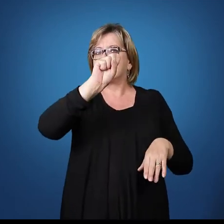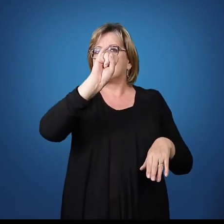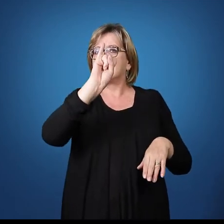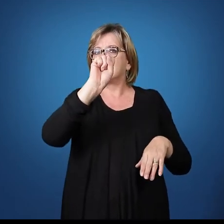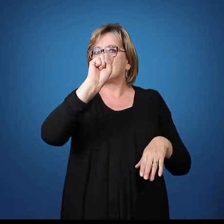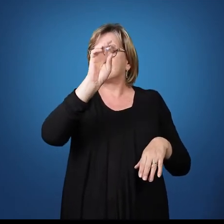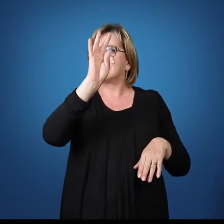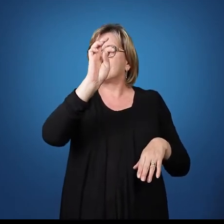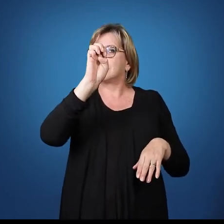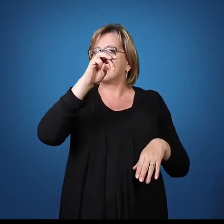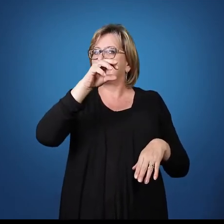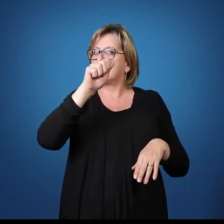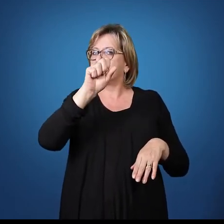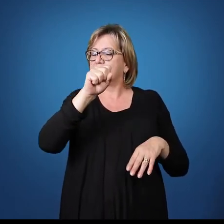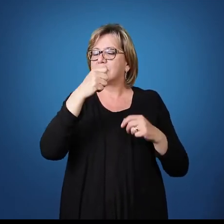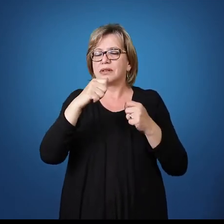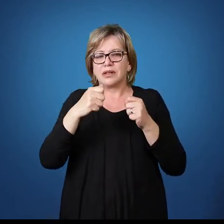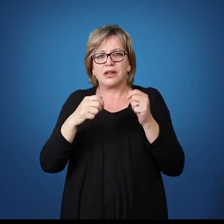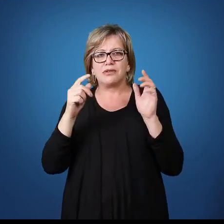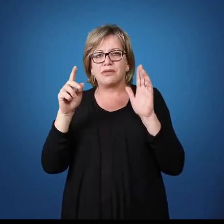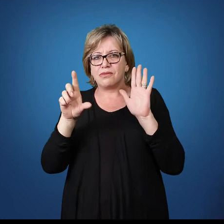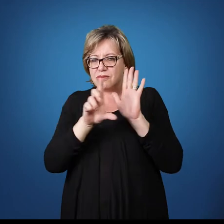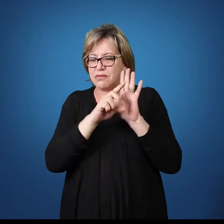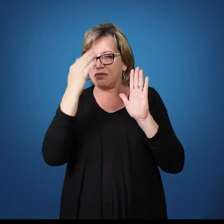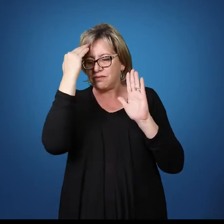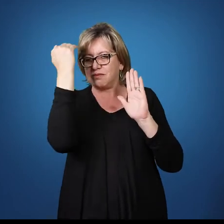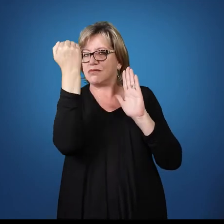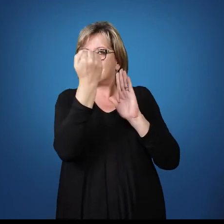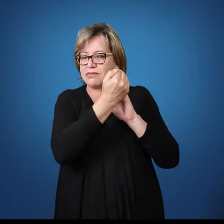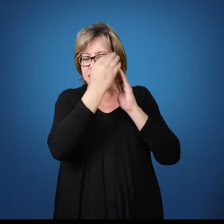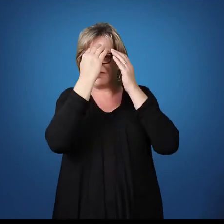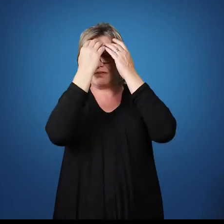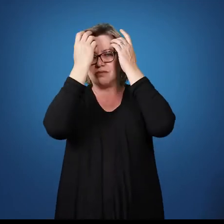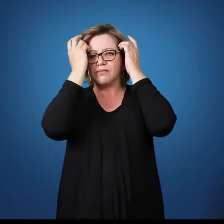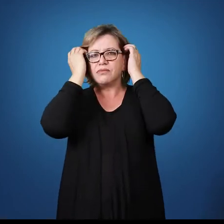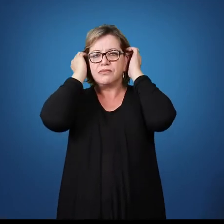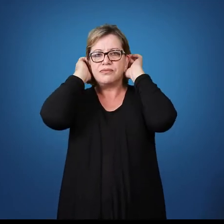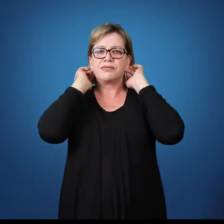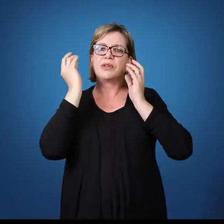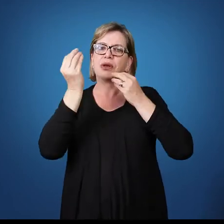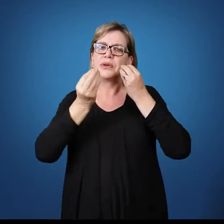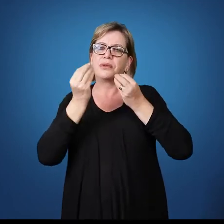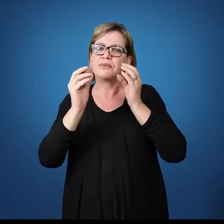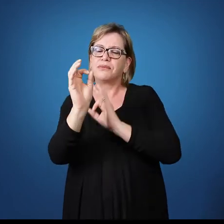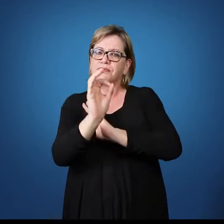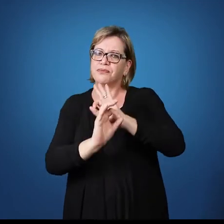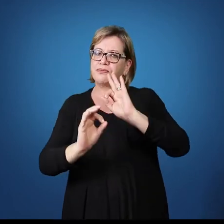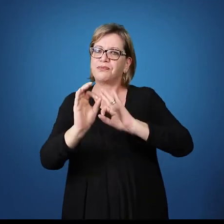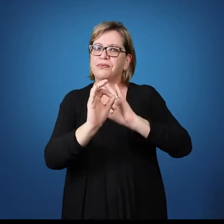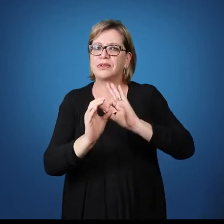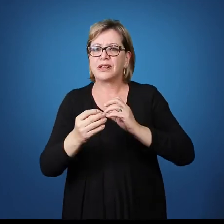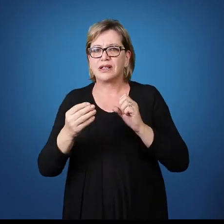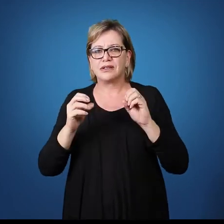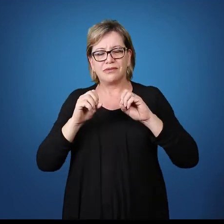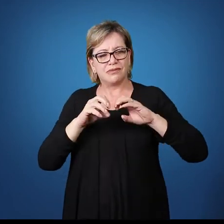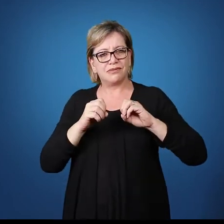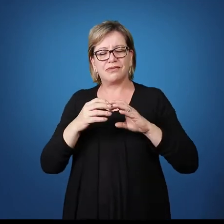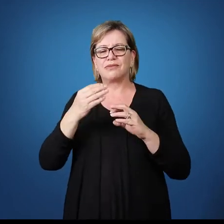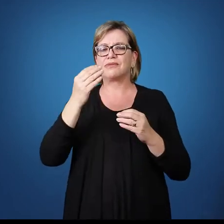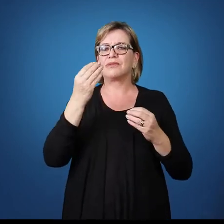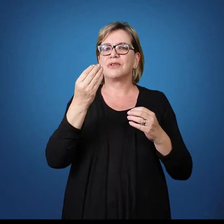estar organizados a partir dessa legislação. Então, como que ficou organizado o ensino